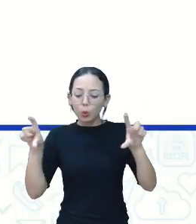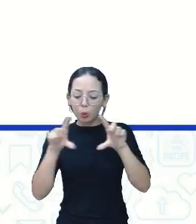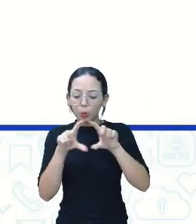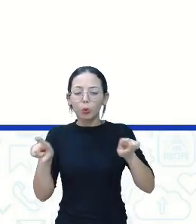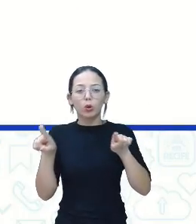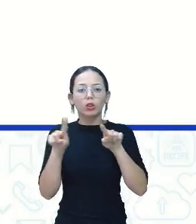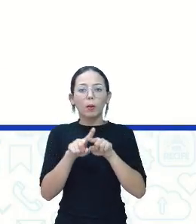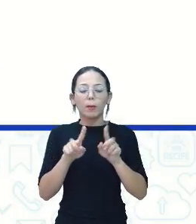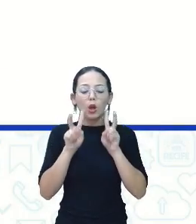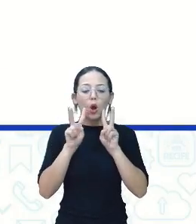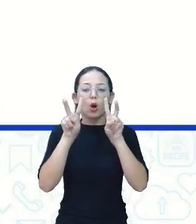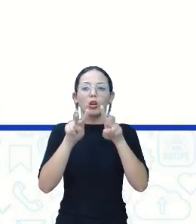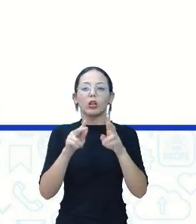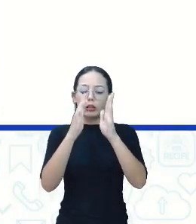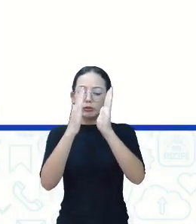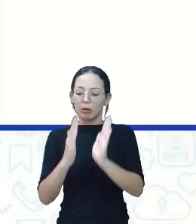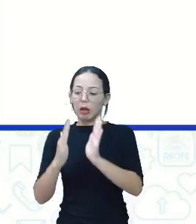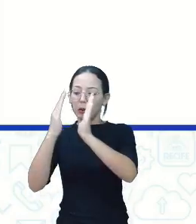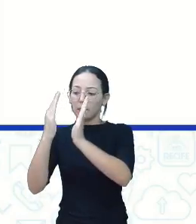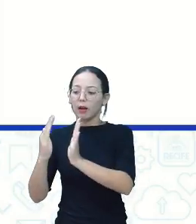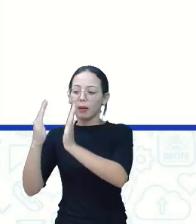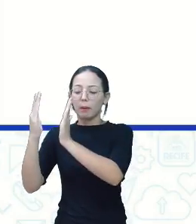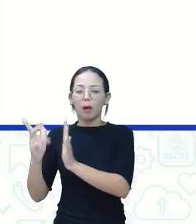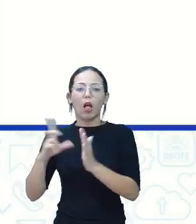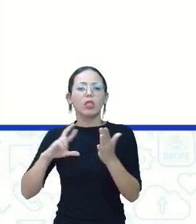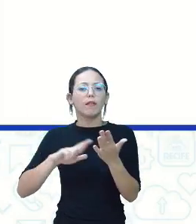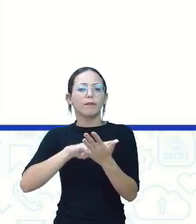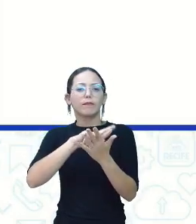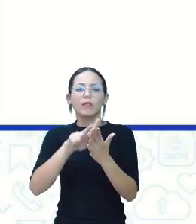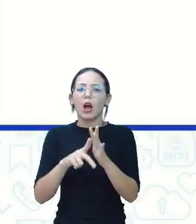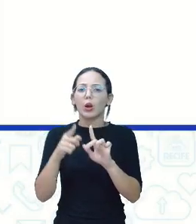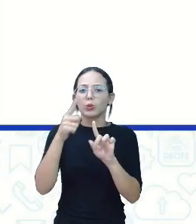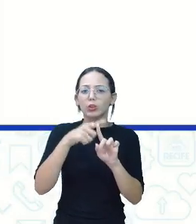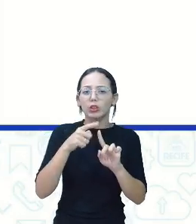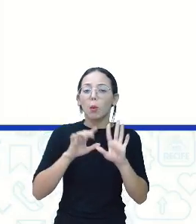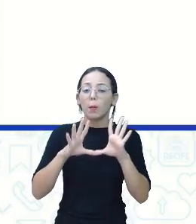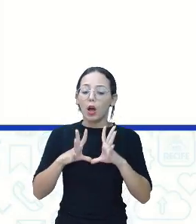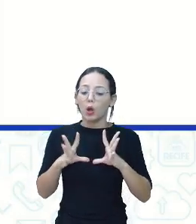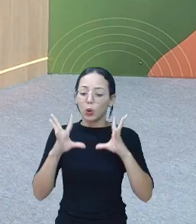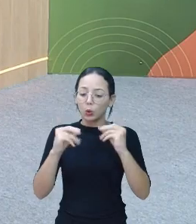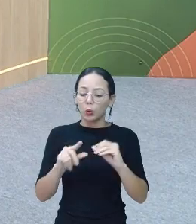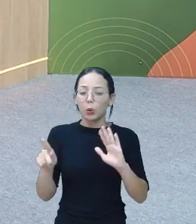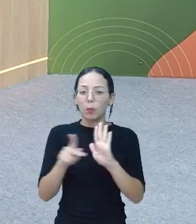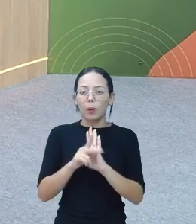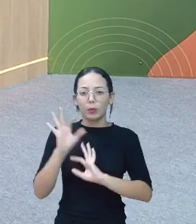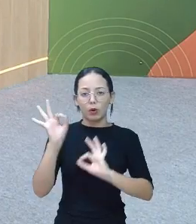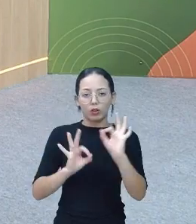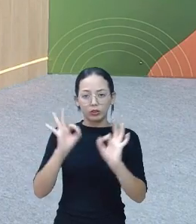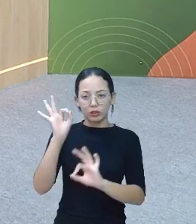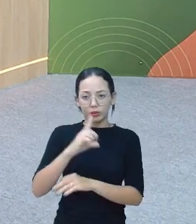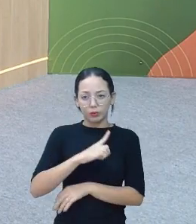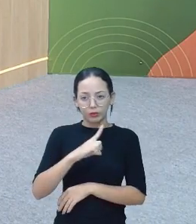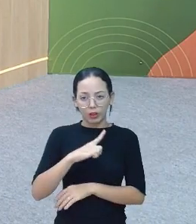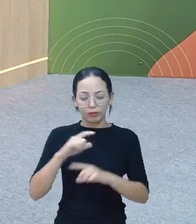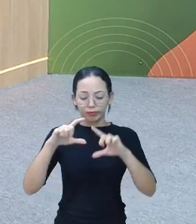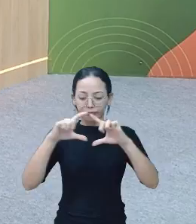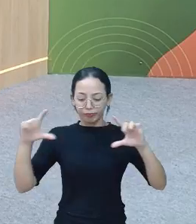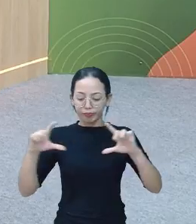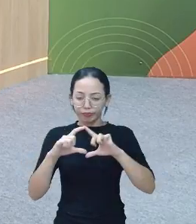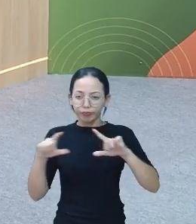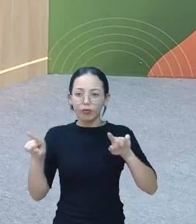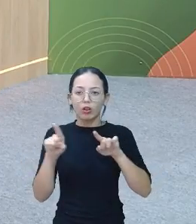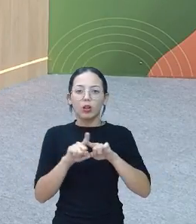na vertical, tá certo? Então existem diversos tipos de tabela, mas todas elas têm essa organização em linhas